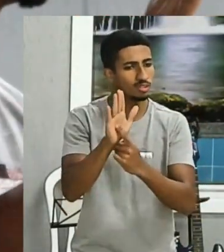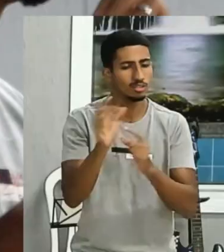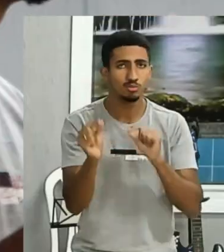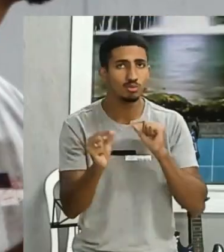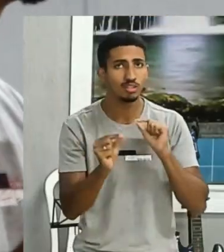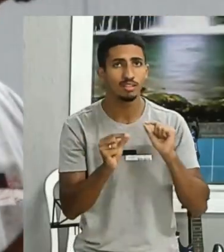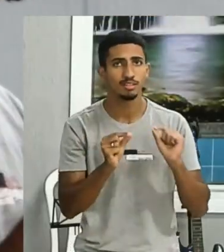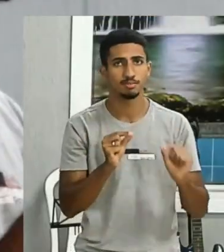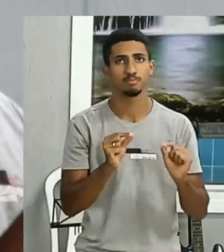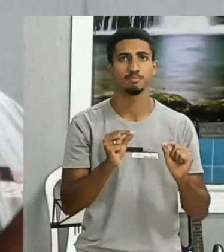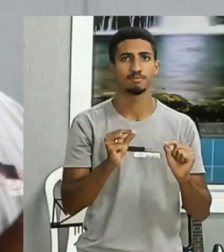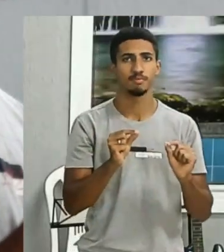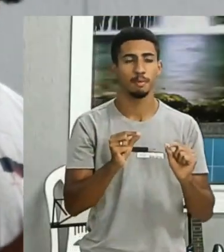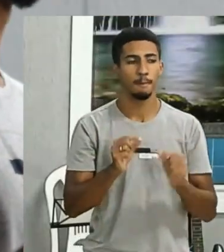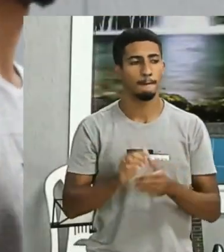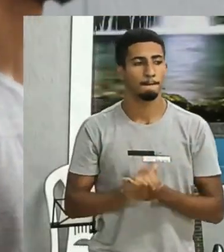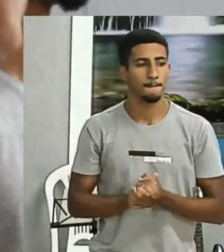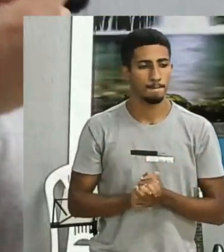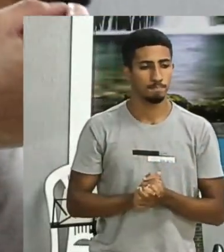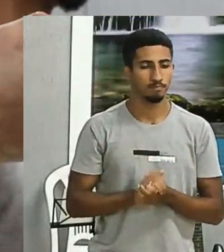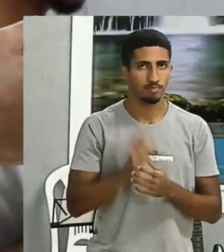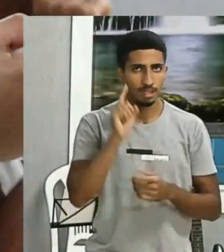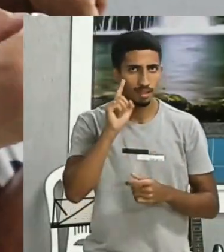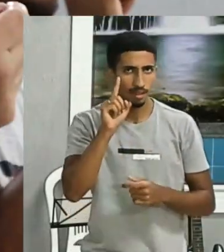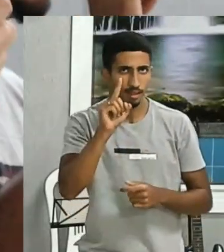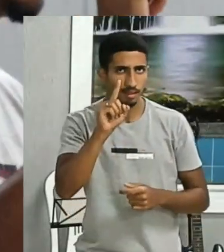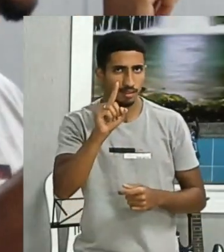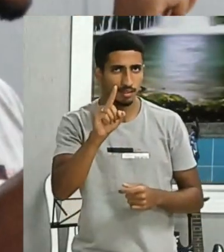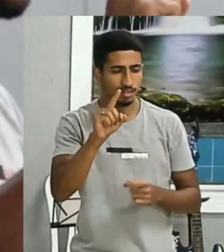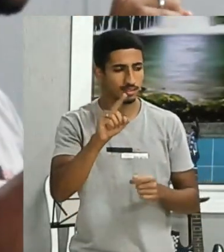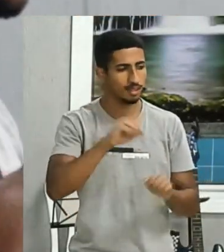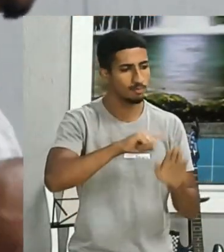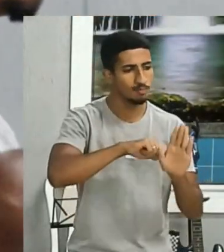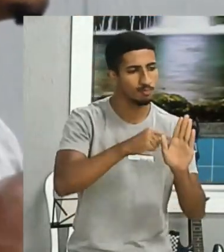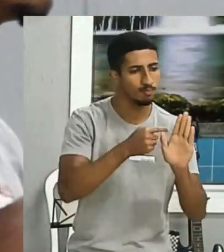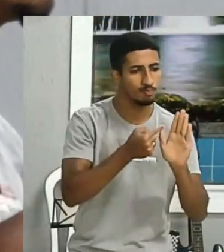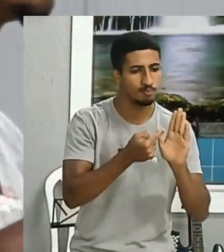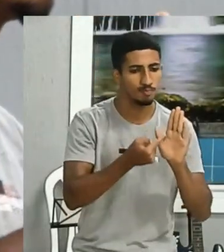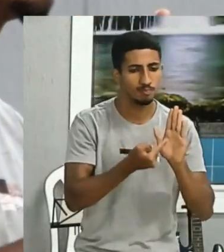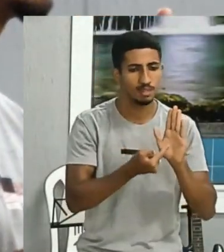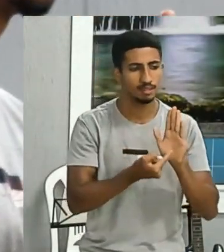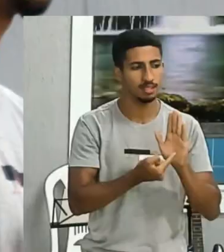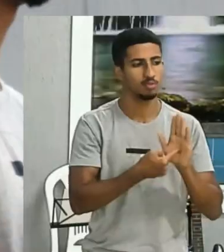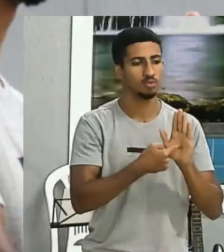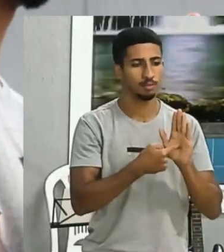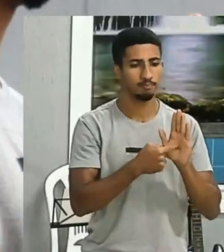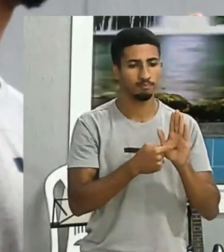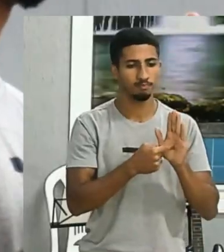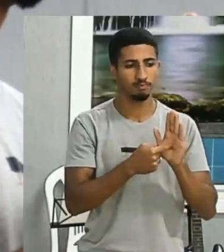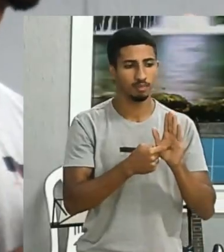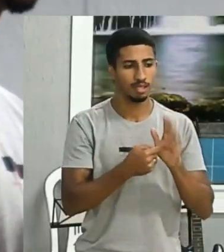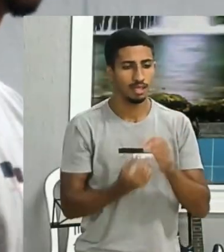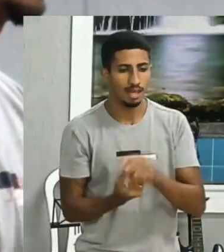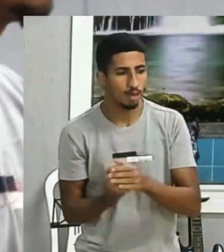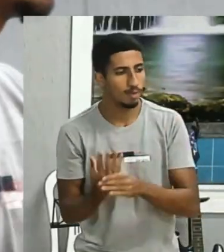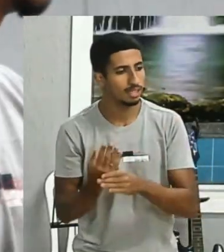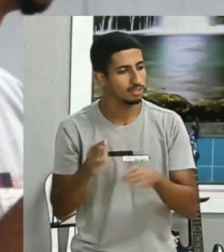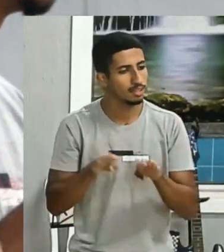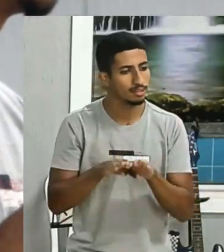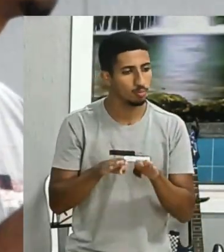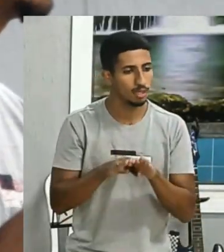gente? Essa figura é retirada lá de Daniel, capítulo